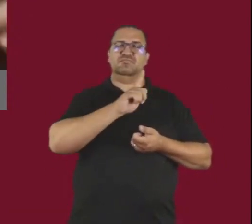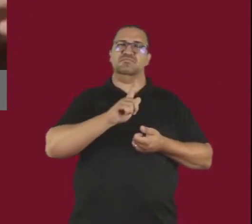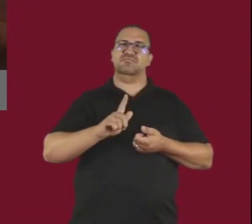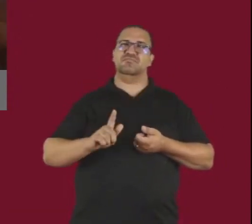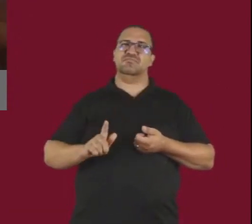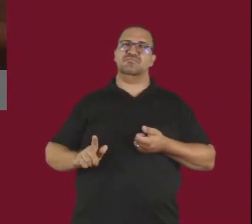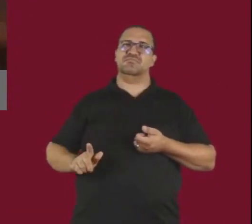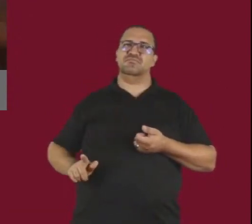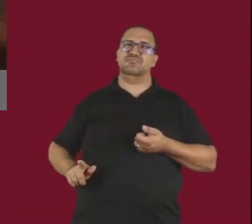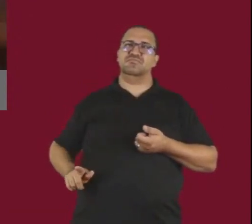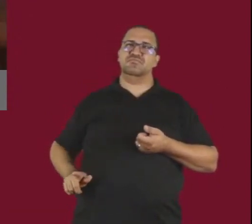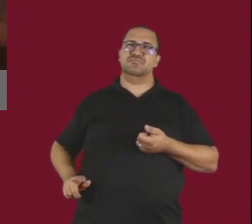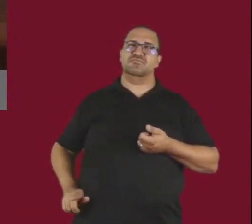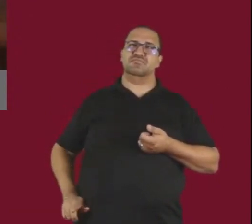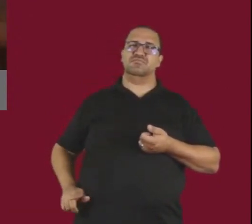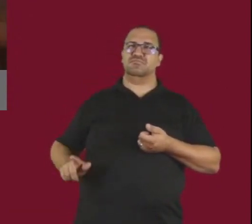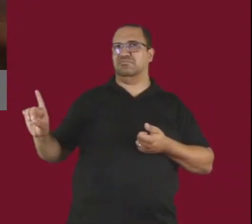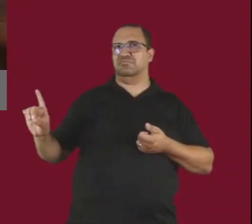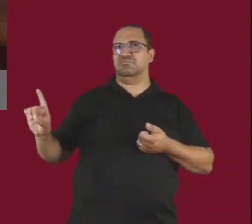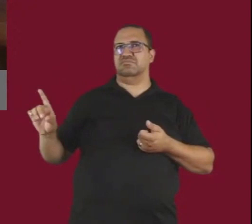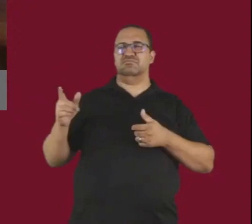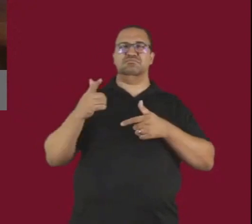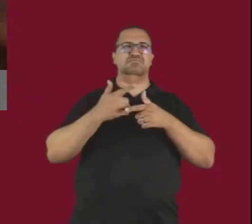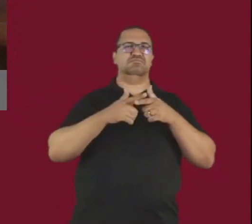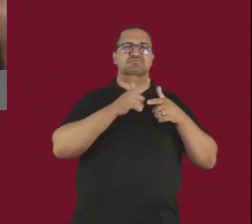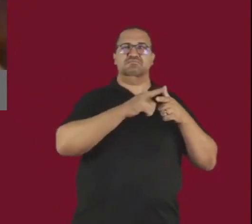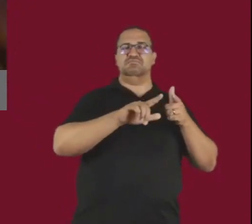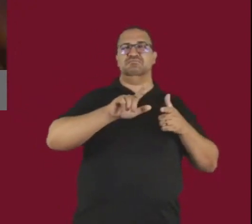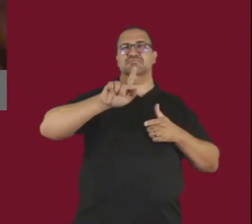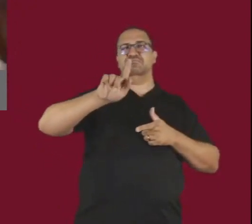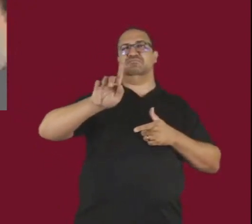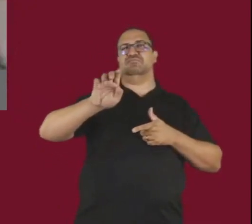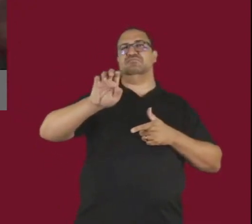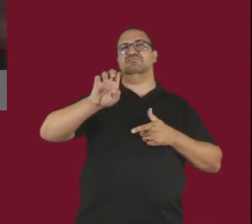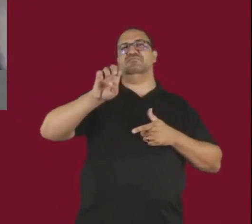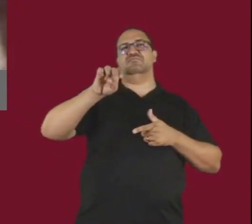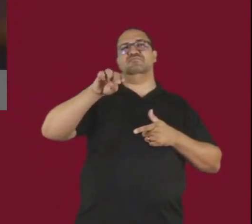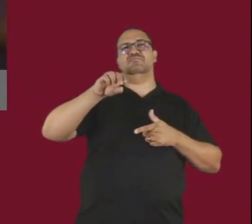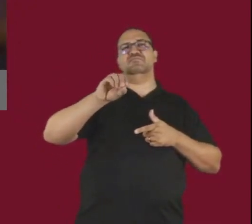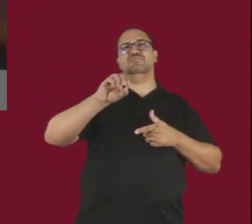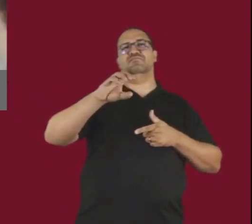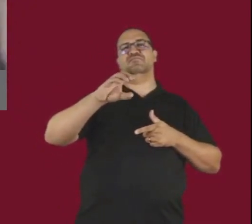de extrema direita, genocida, derrubado, mas que continua